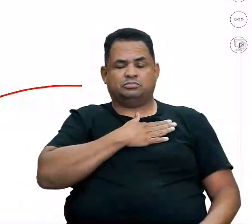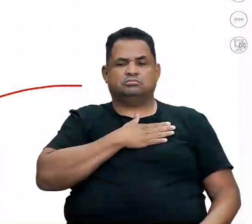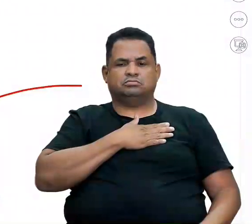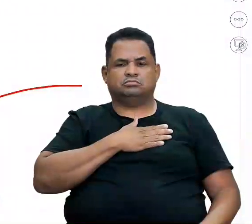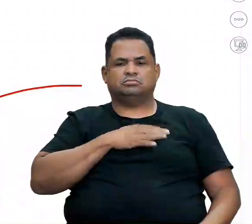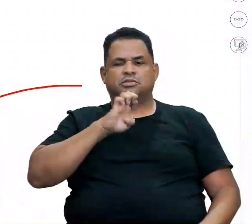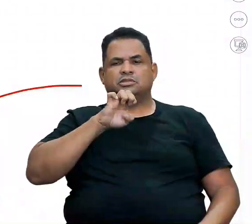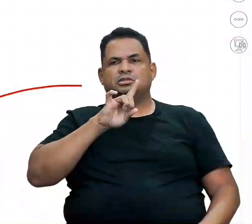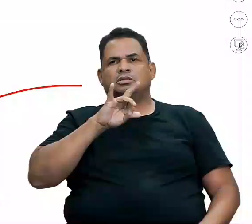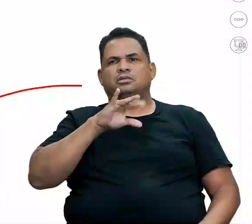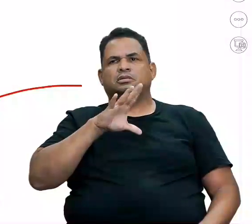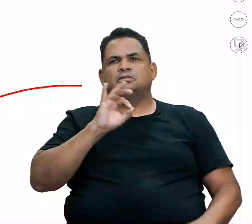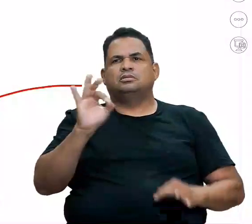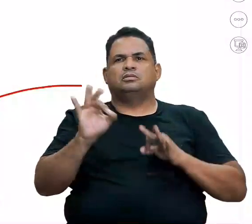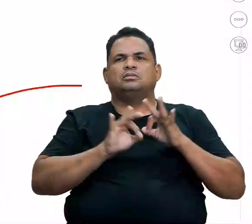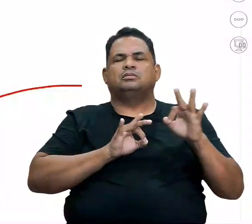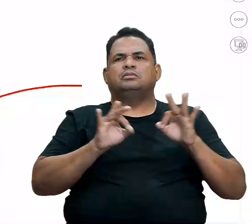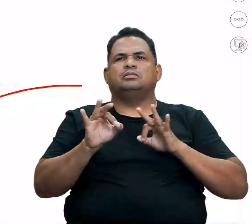estereótipo construído.